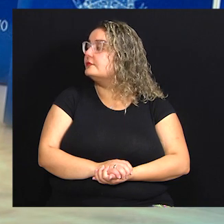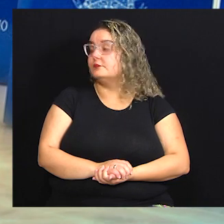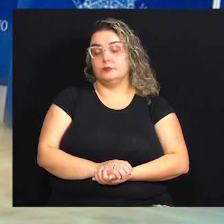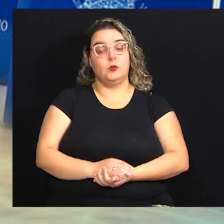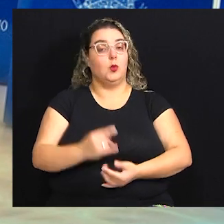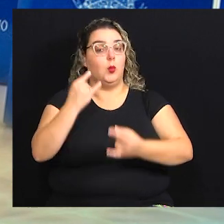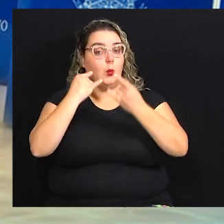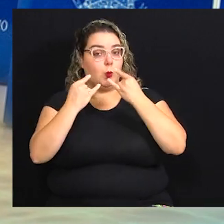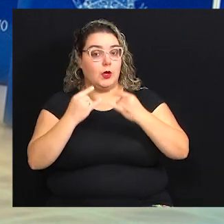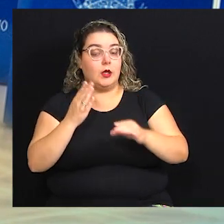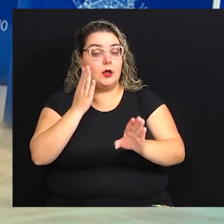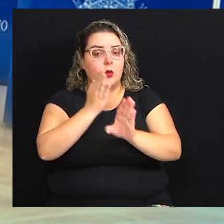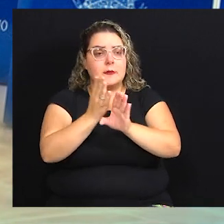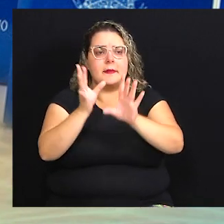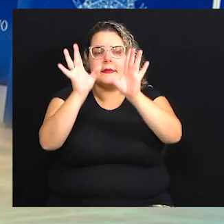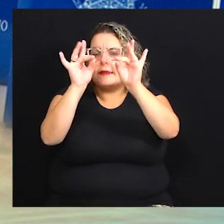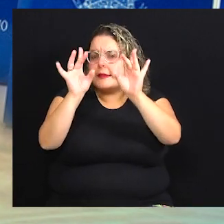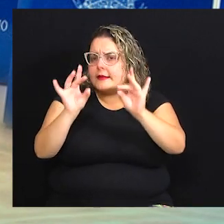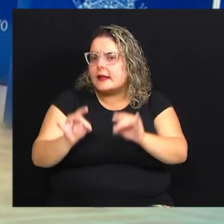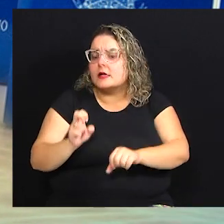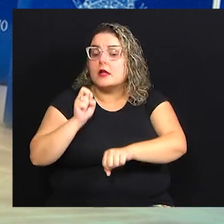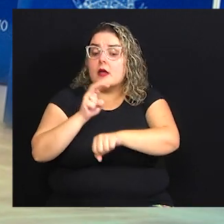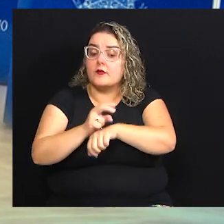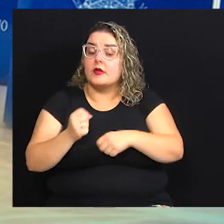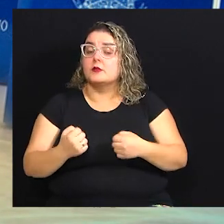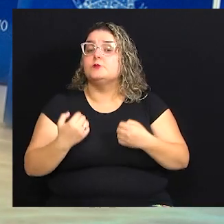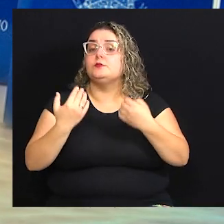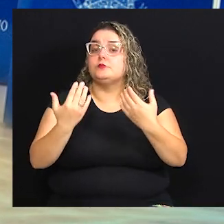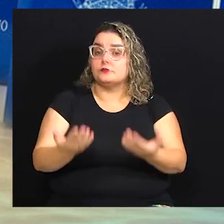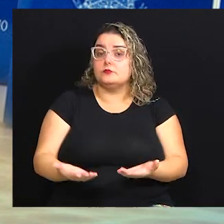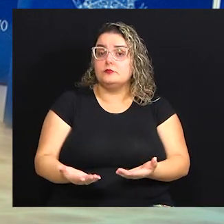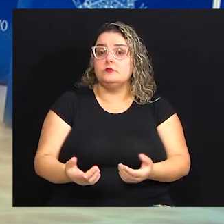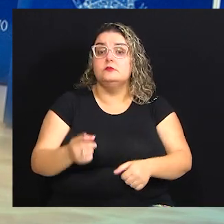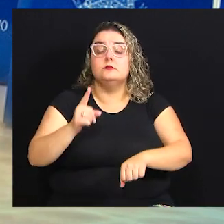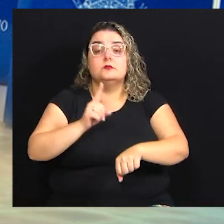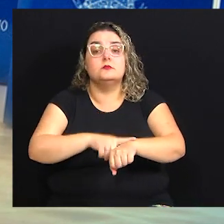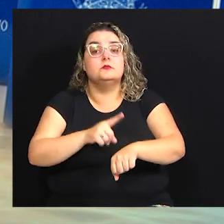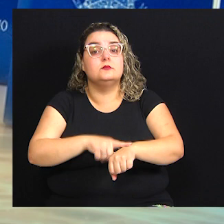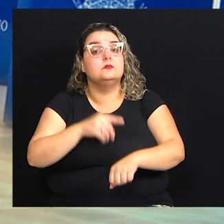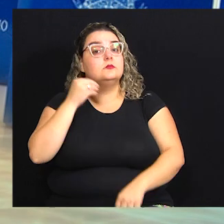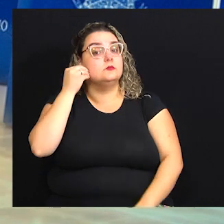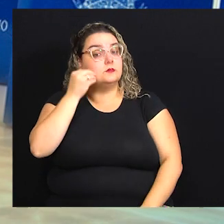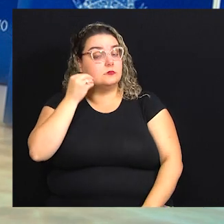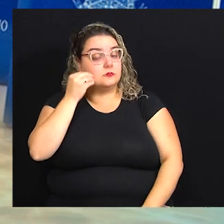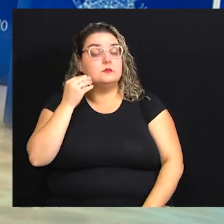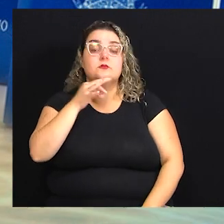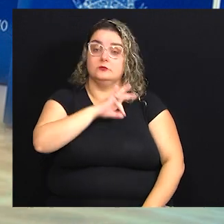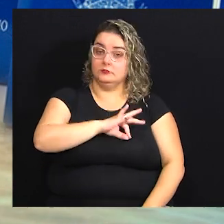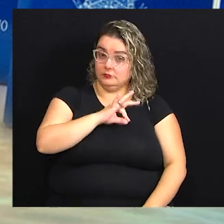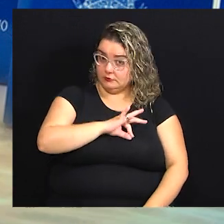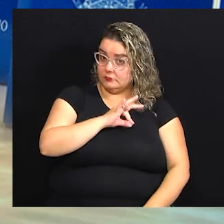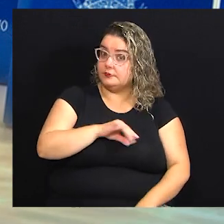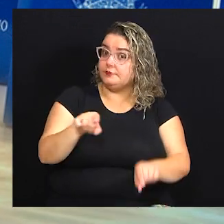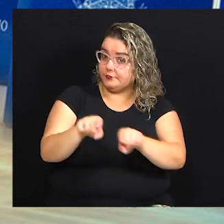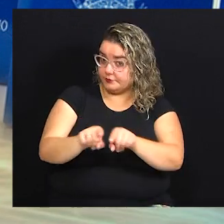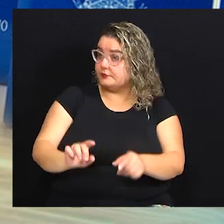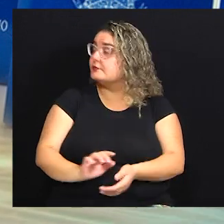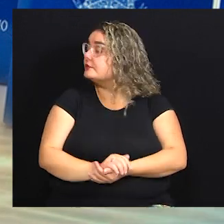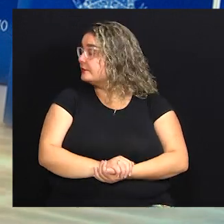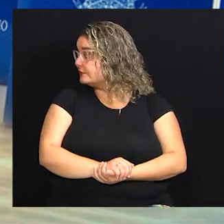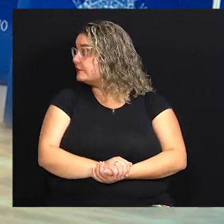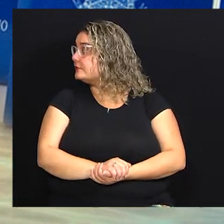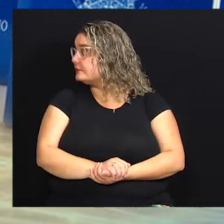www.cepat.campinas.sp.gov.br, o interessado encontra detalhes das vagas ofertadas, como tempo de experiência e salário.